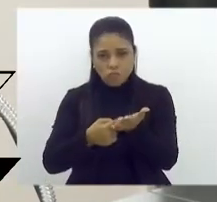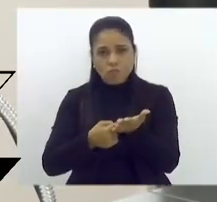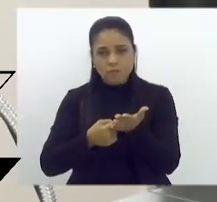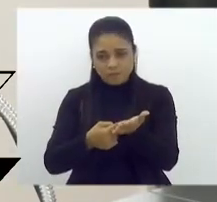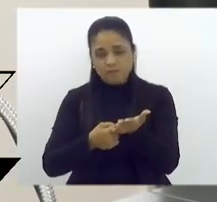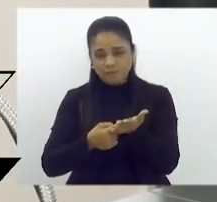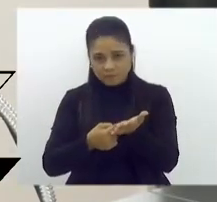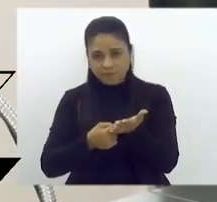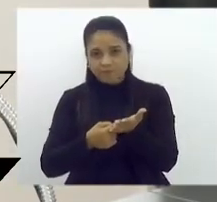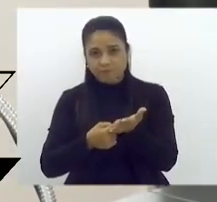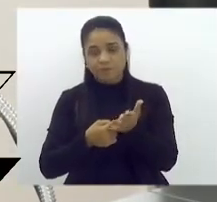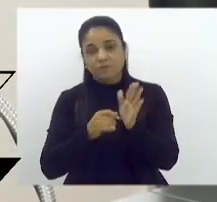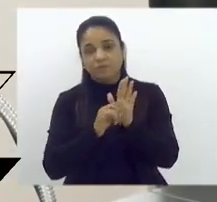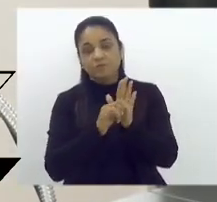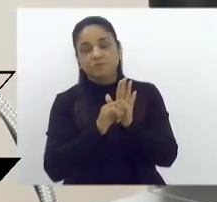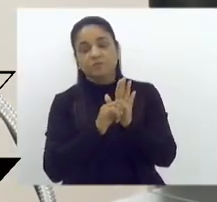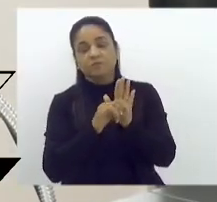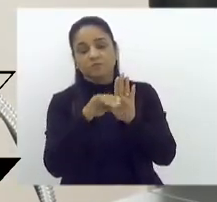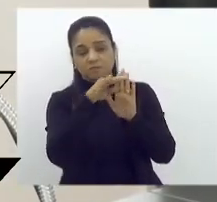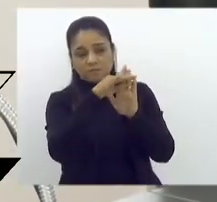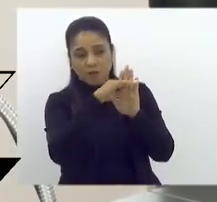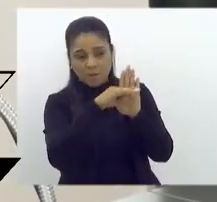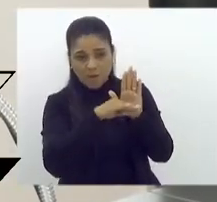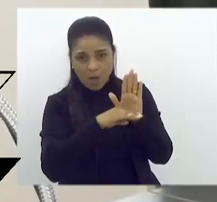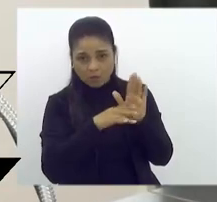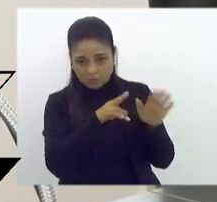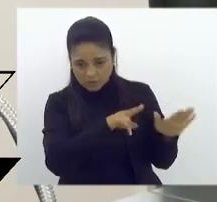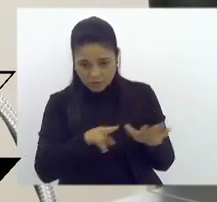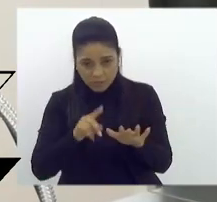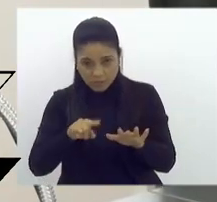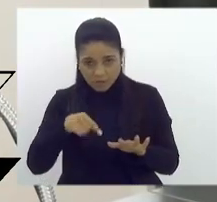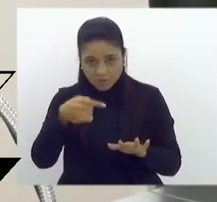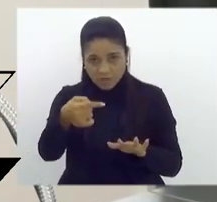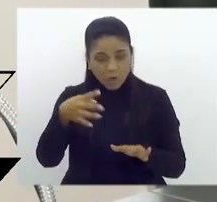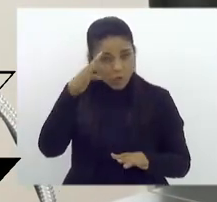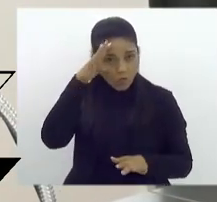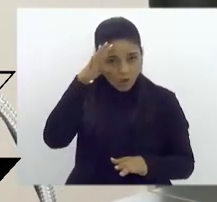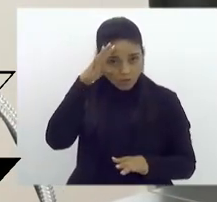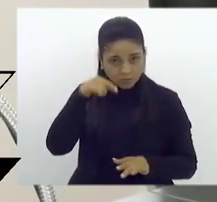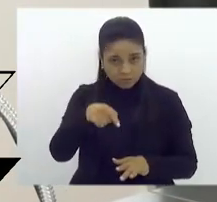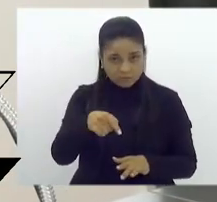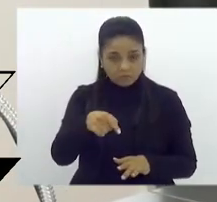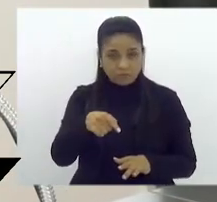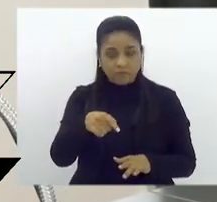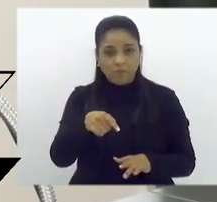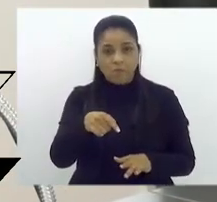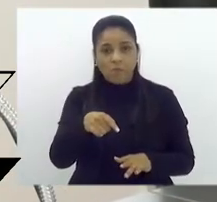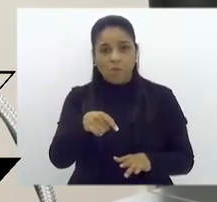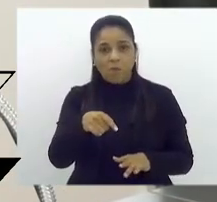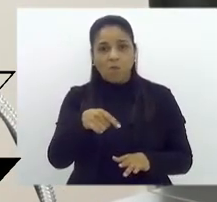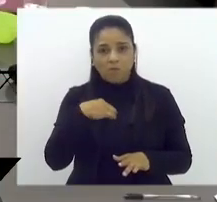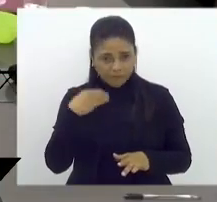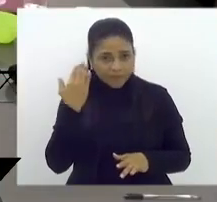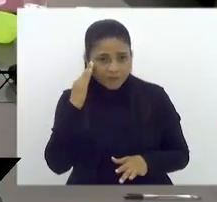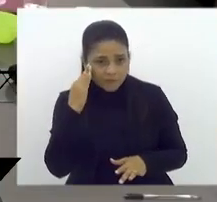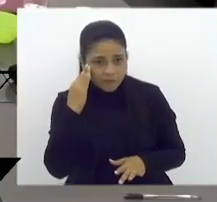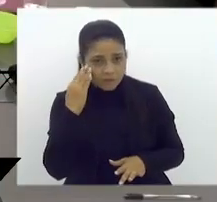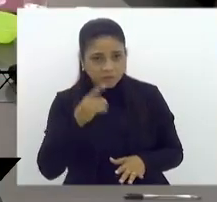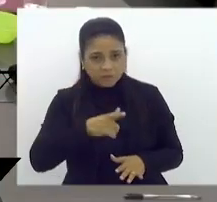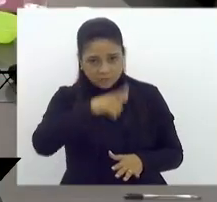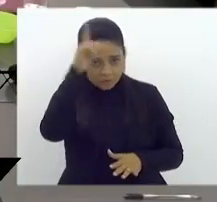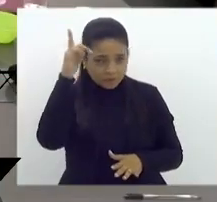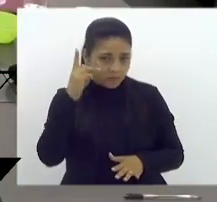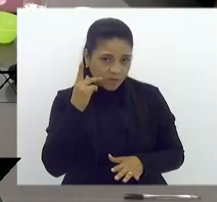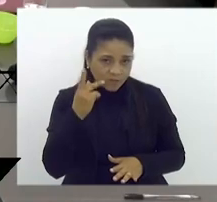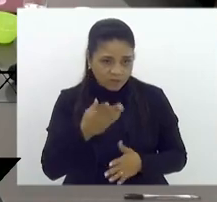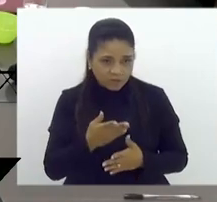próximo edital que o primeiro da pauta, questão de ordem, da próxima quarta-feira. Entendeu, deputado Luiz Paulo?